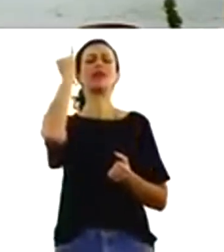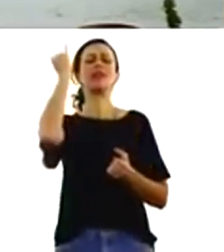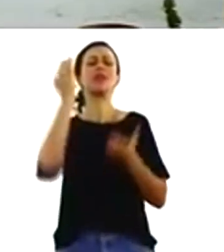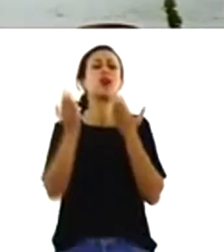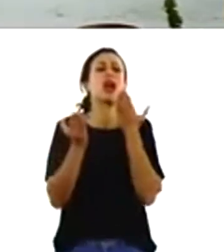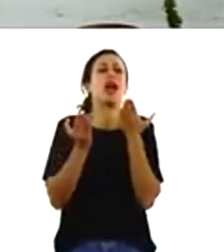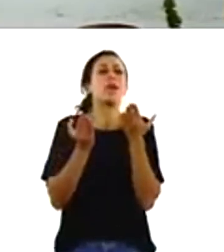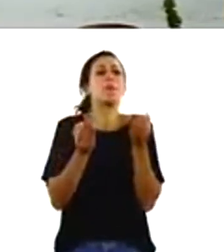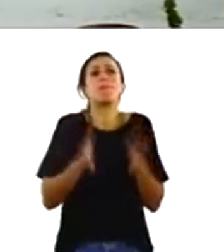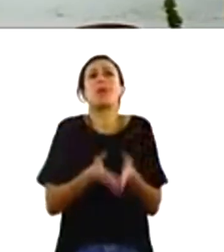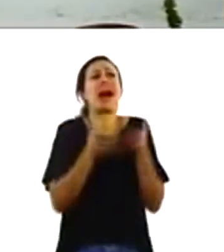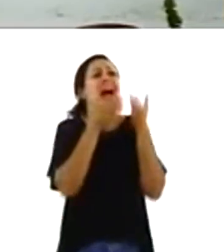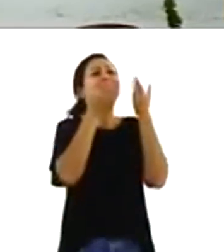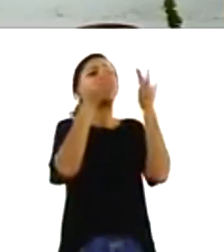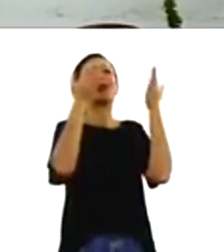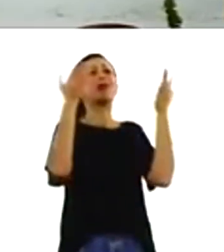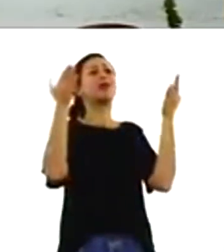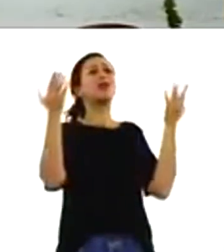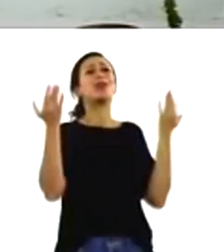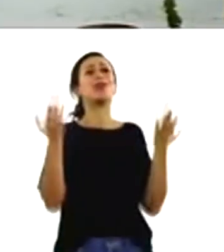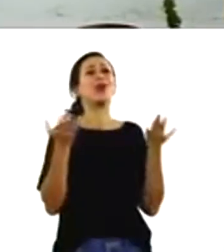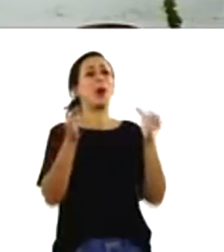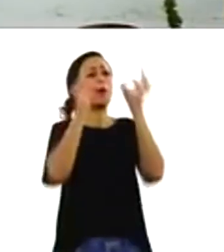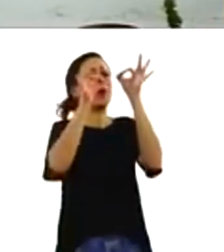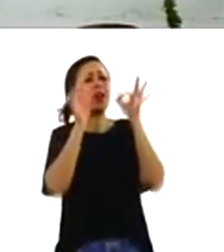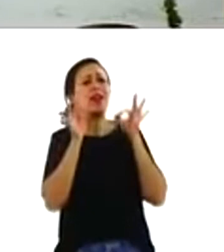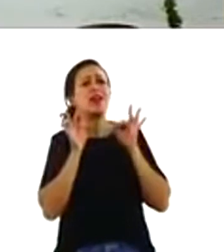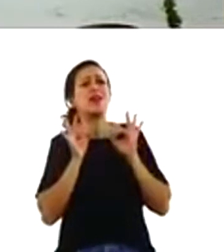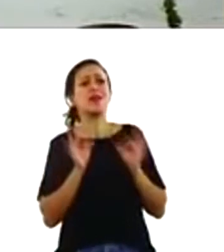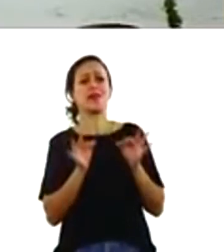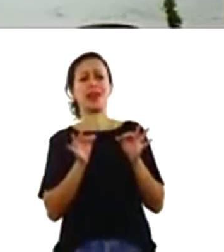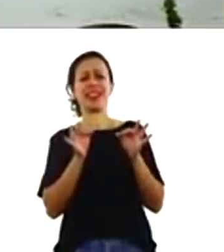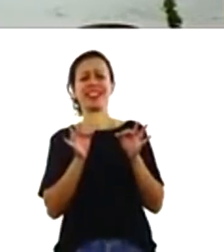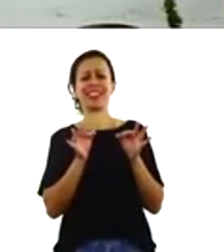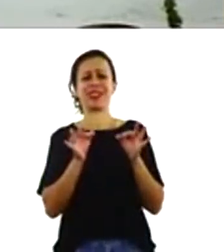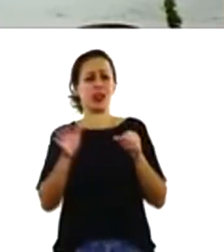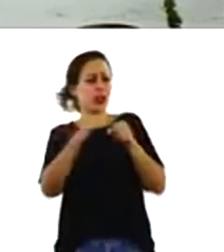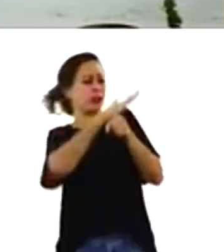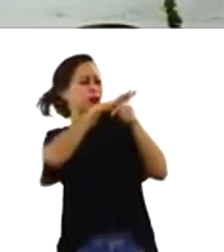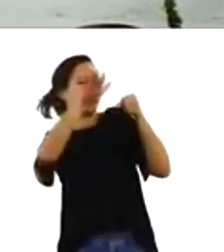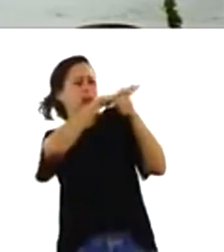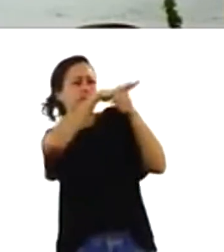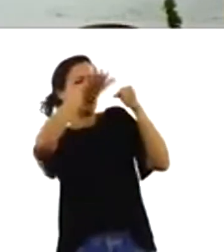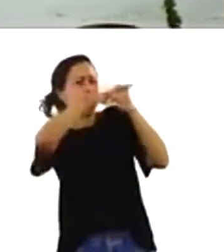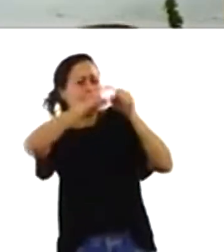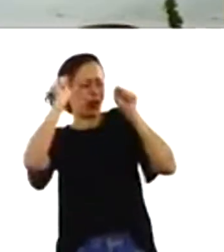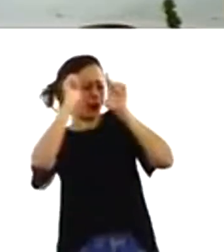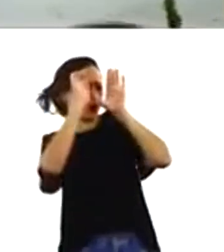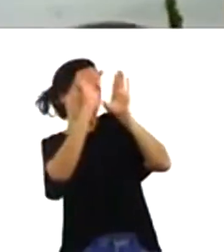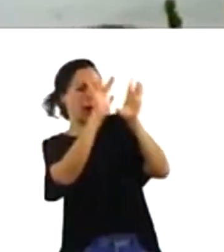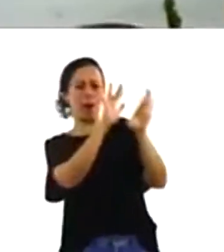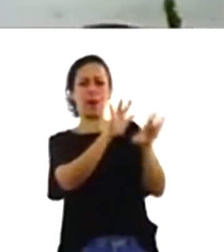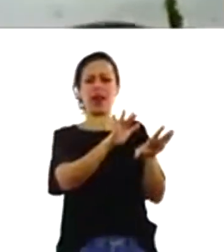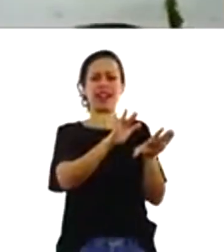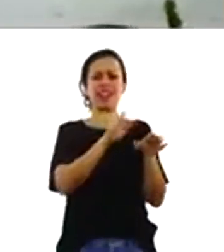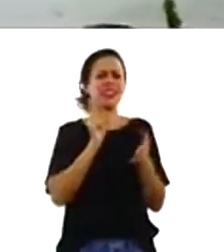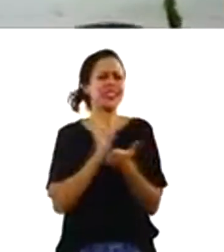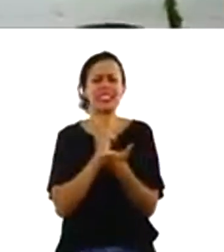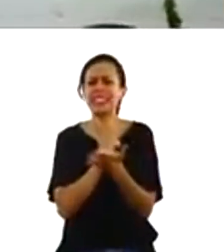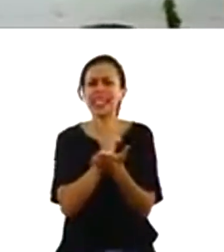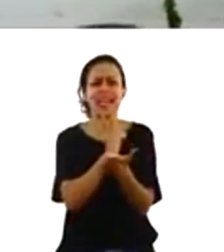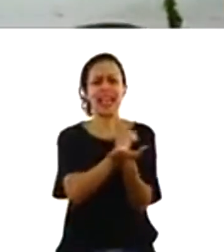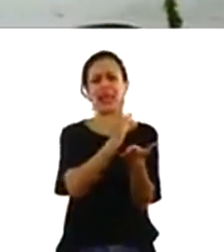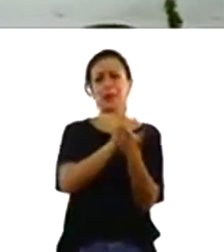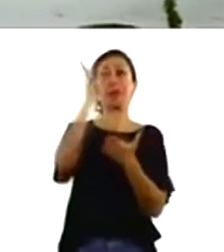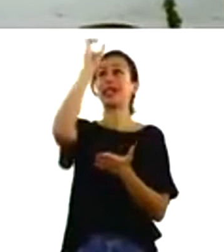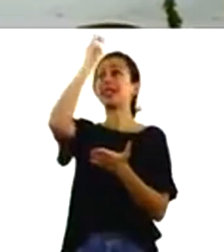Querido, o seu Deus é rico. O seu Deus é de superabundância sempre. Sempre.